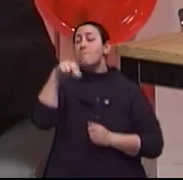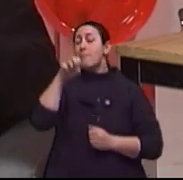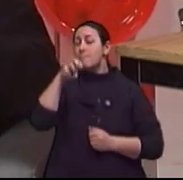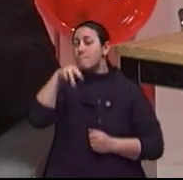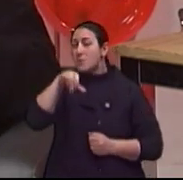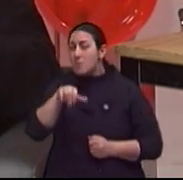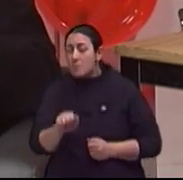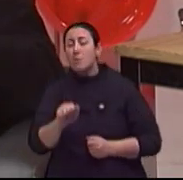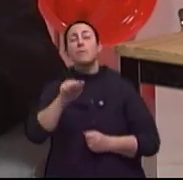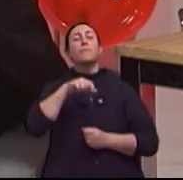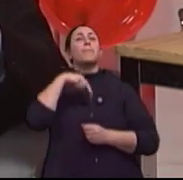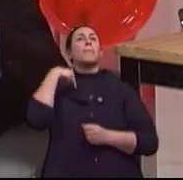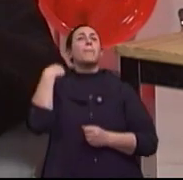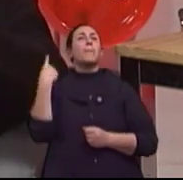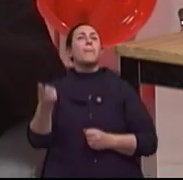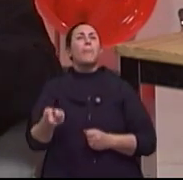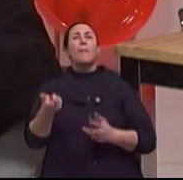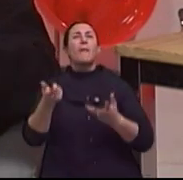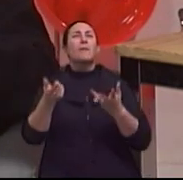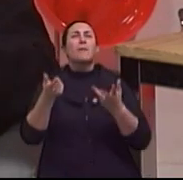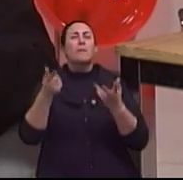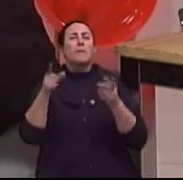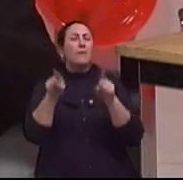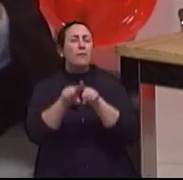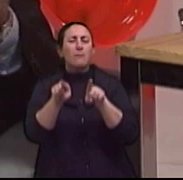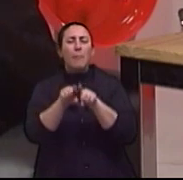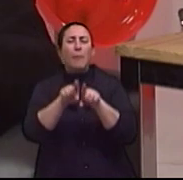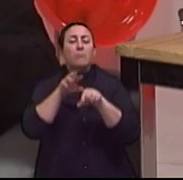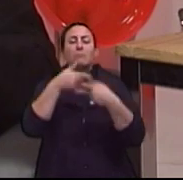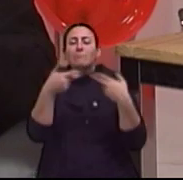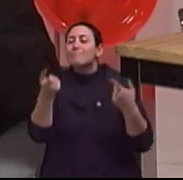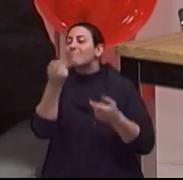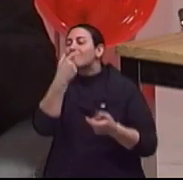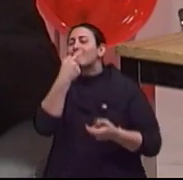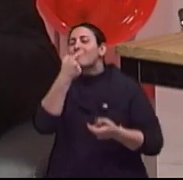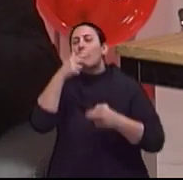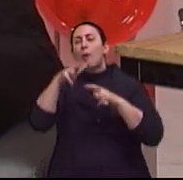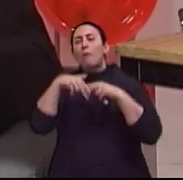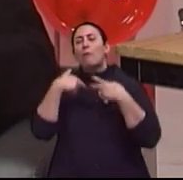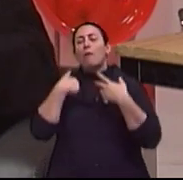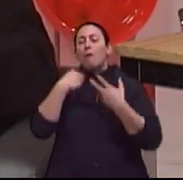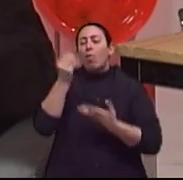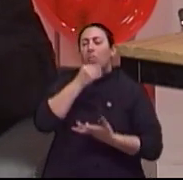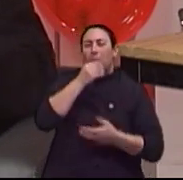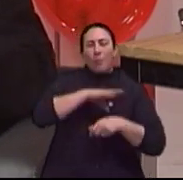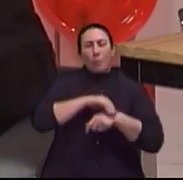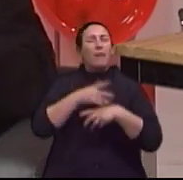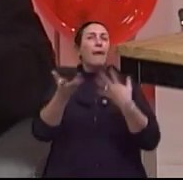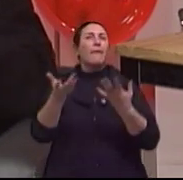exclui causa medicamentosa exclui causa hormonal